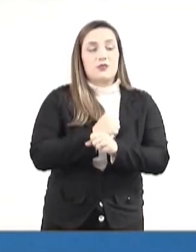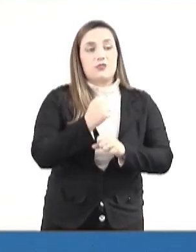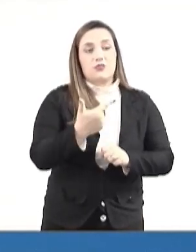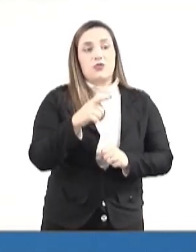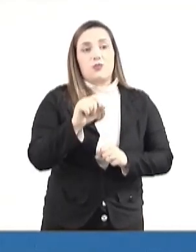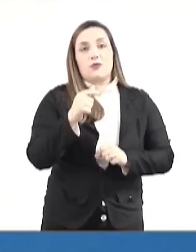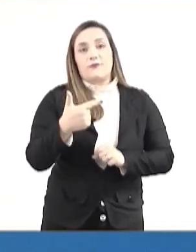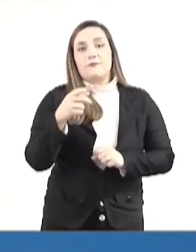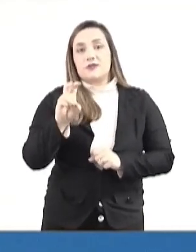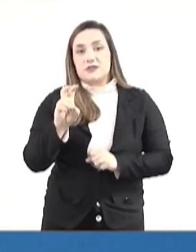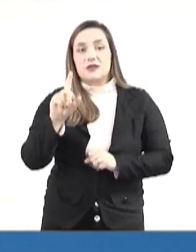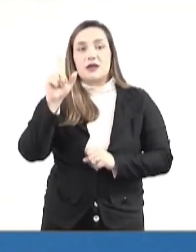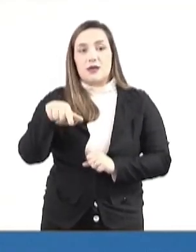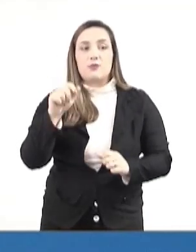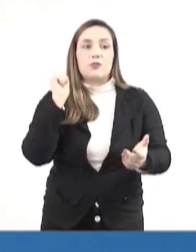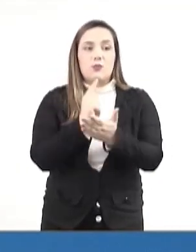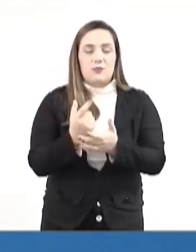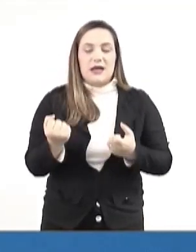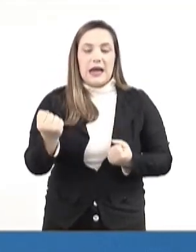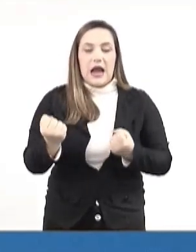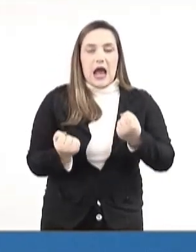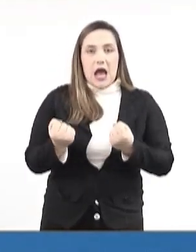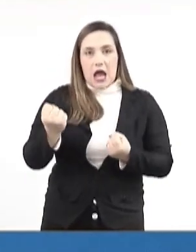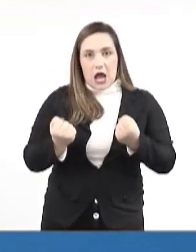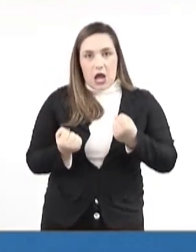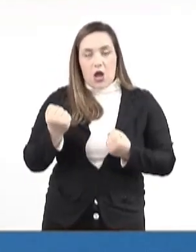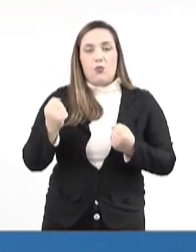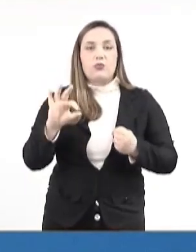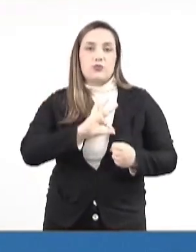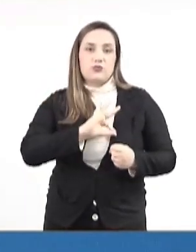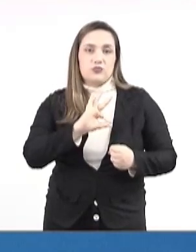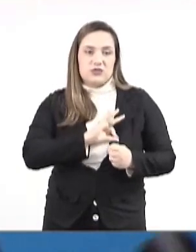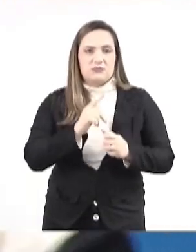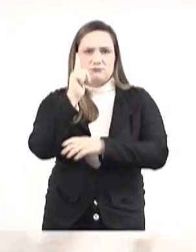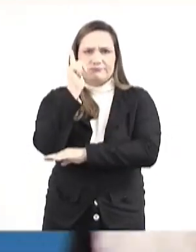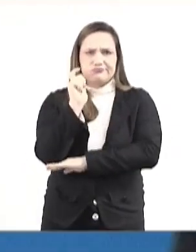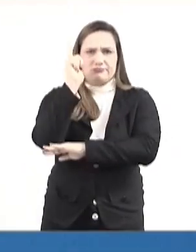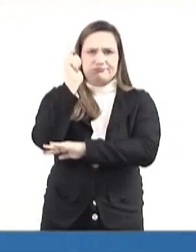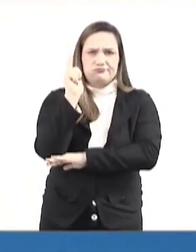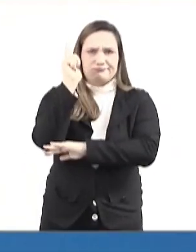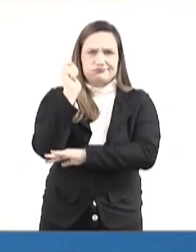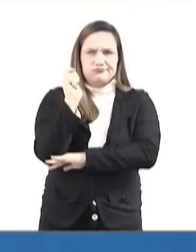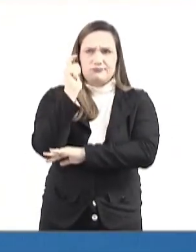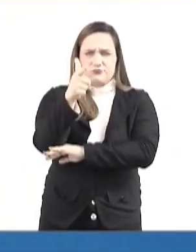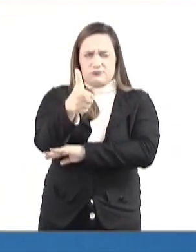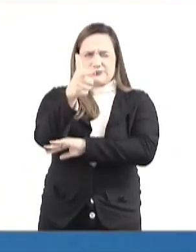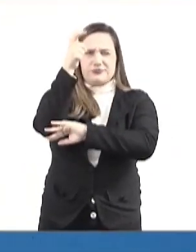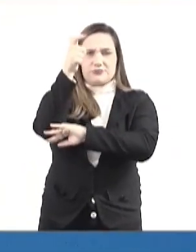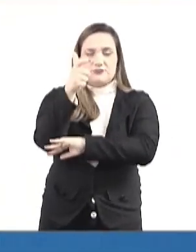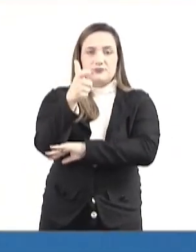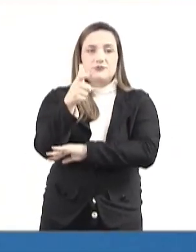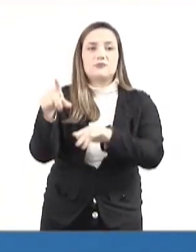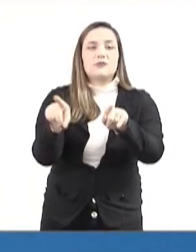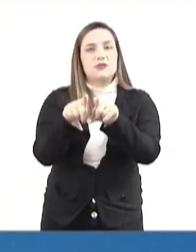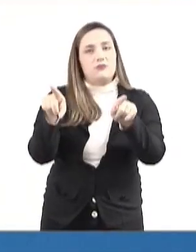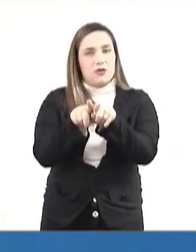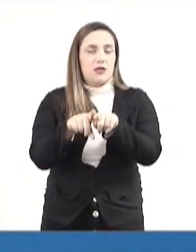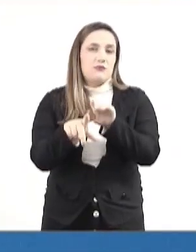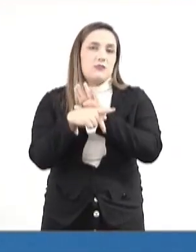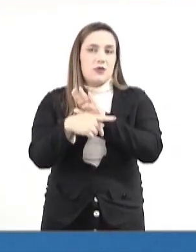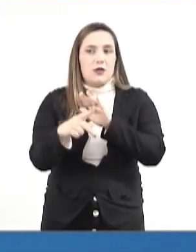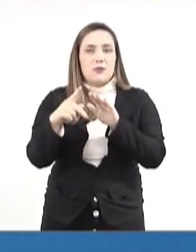será destinado à compra de viaturas, armas de fogo, munições letais e não